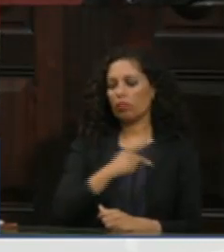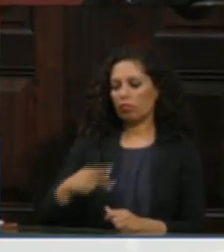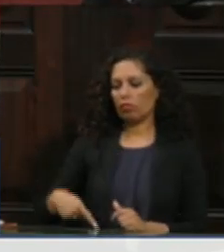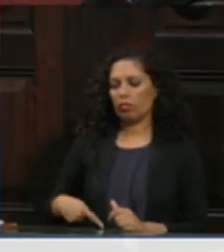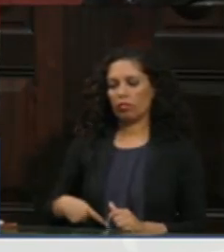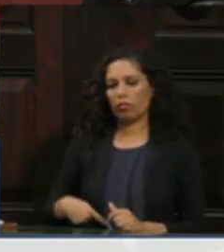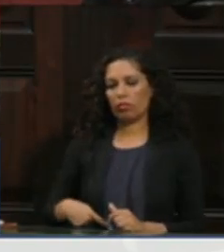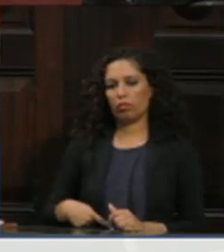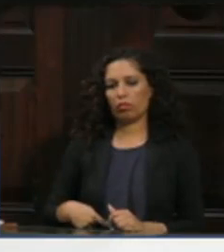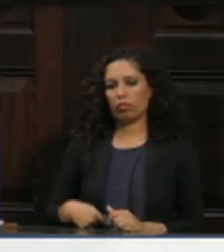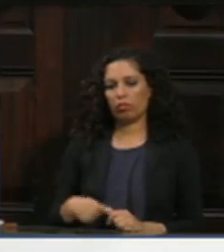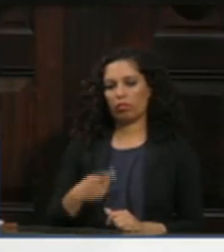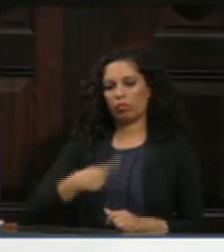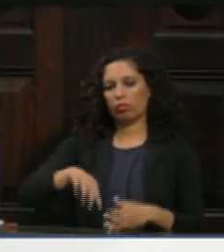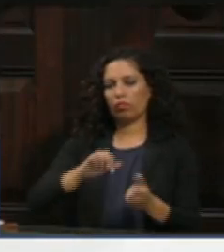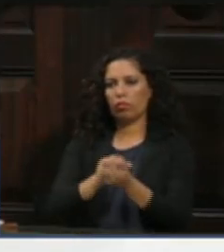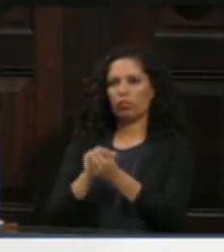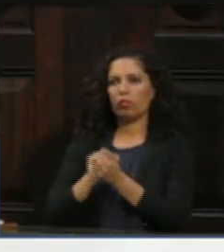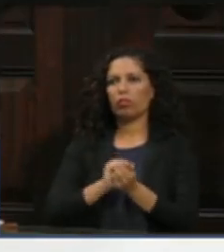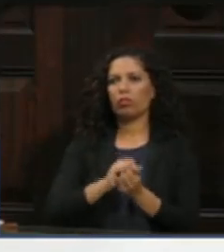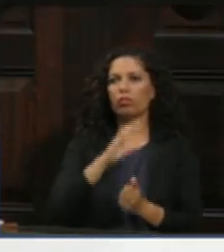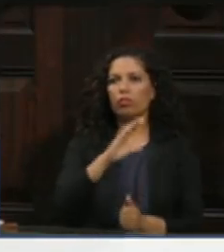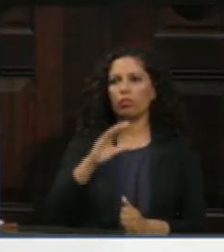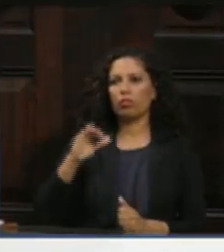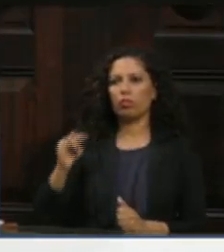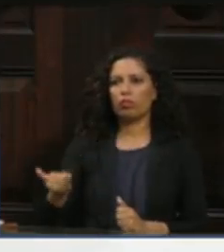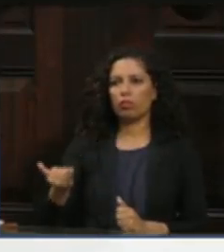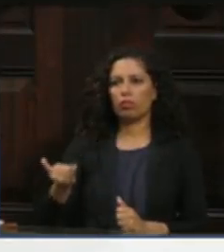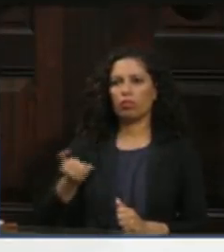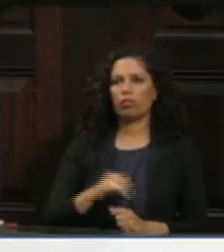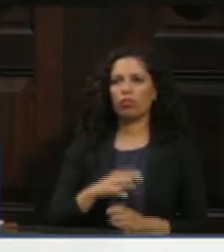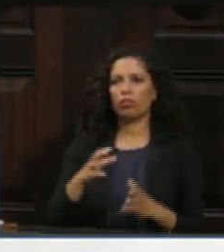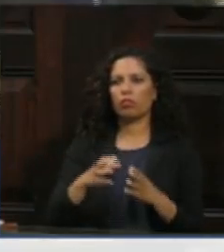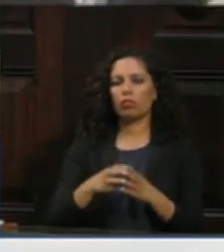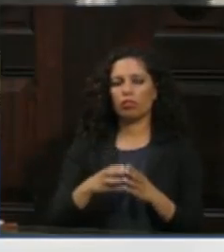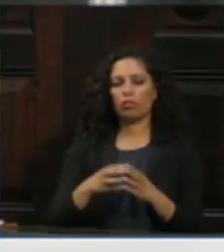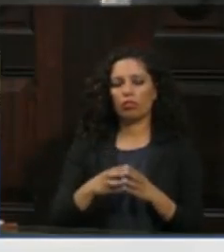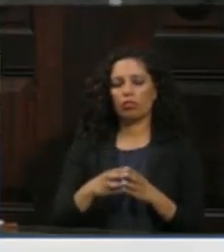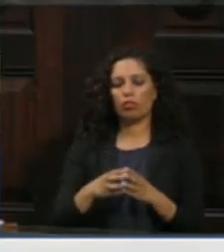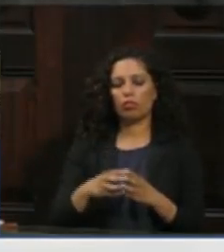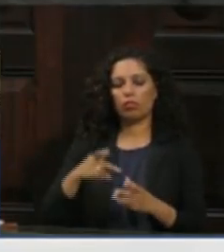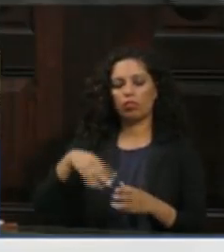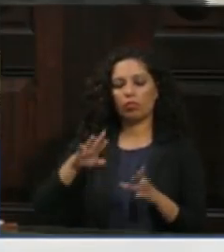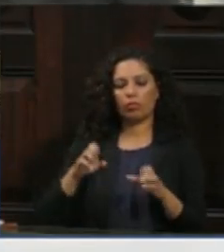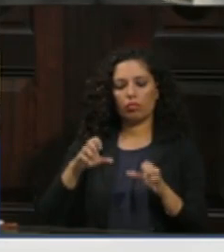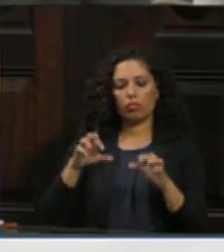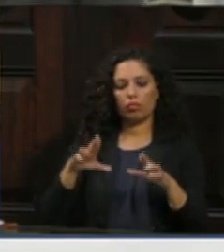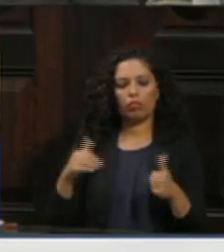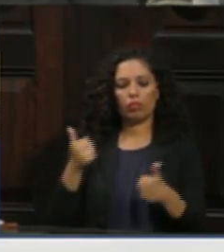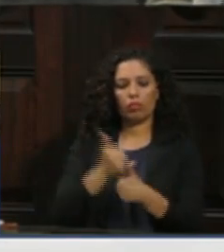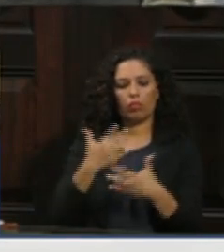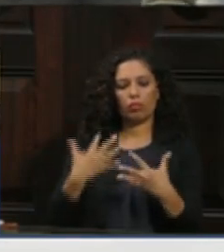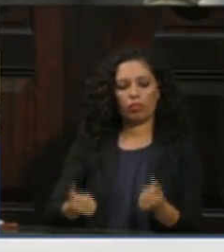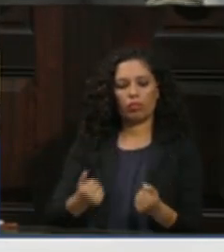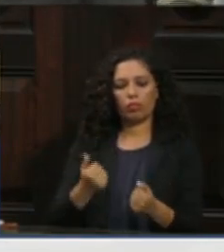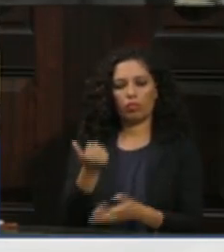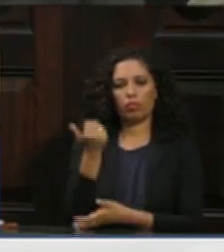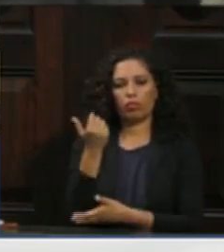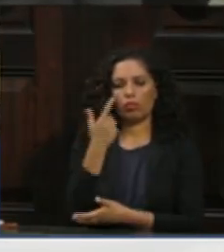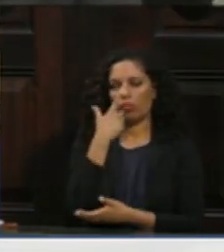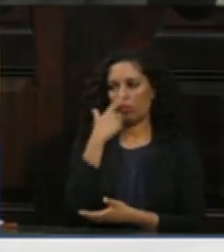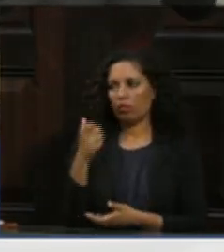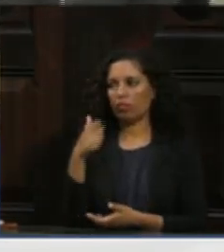emenda com substitutivo. A presidência defere pedido de Vossa Excelência. Forma final de redação. Pela Comissão de Defesa do Meio Ambiente, deputado André Lazzaroni,